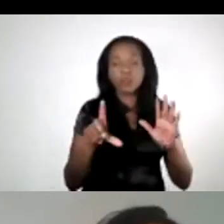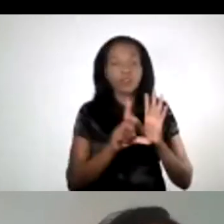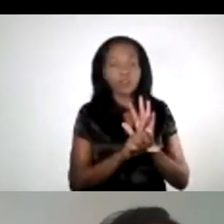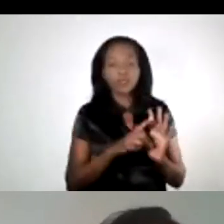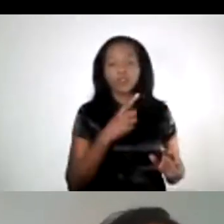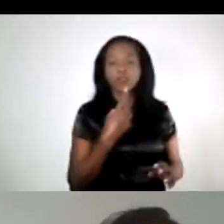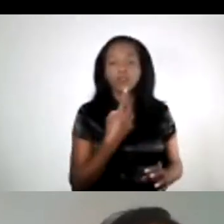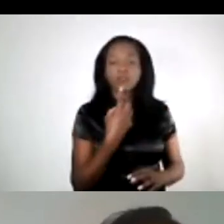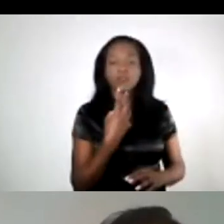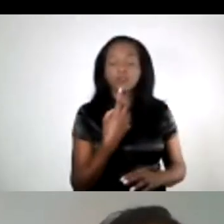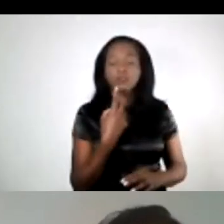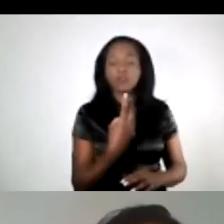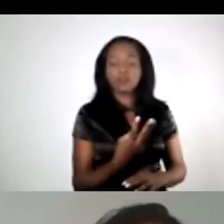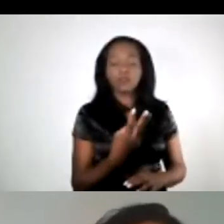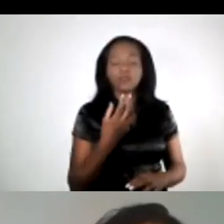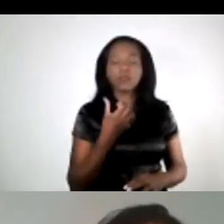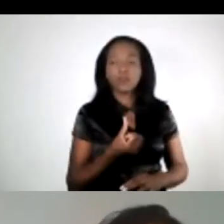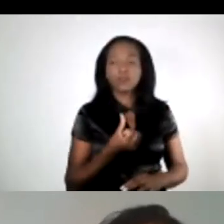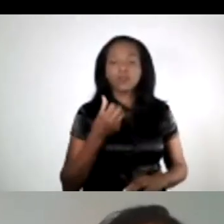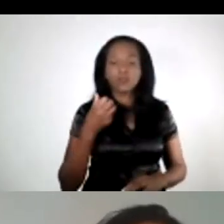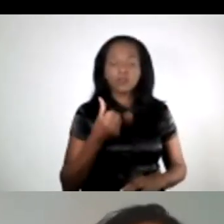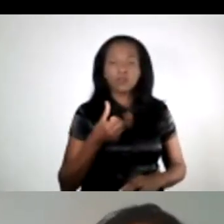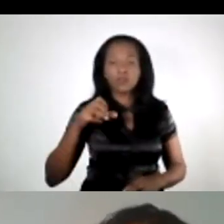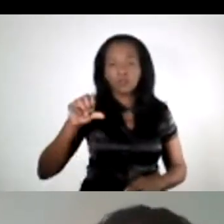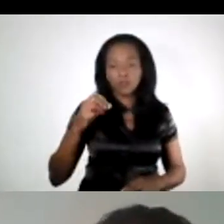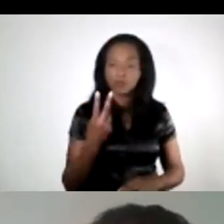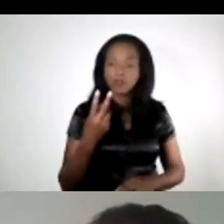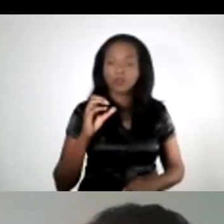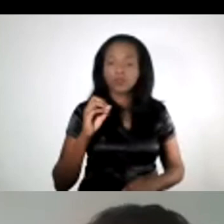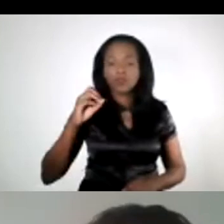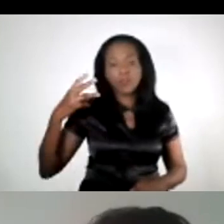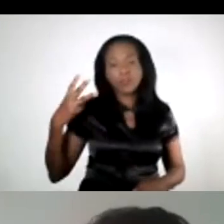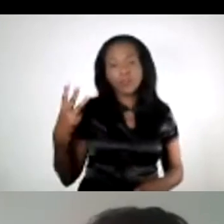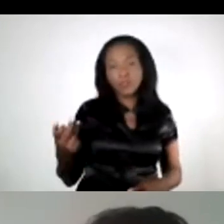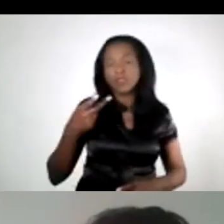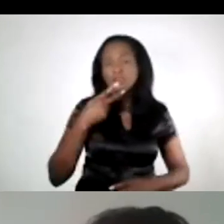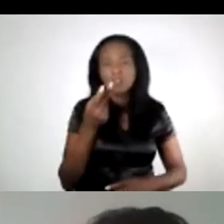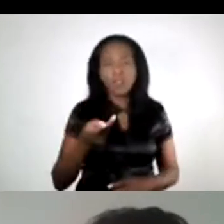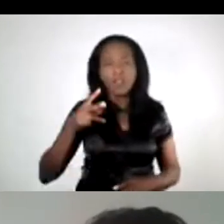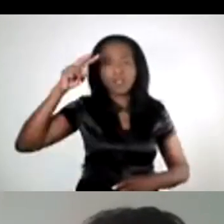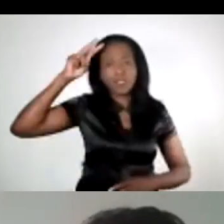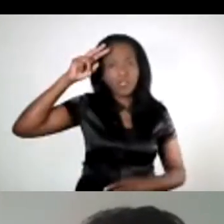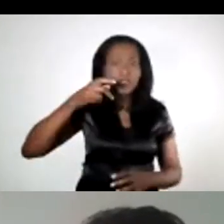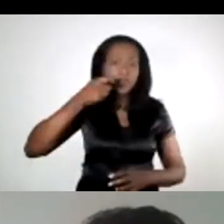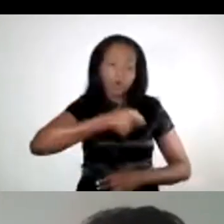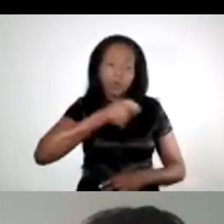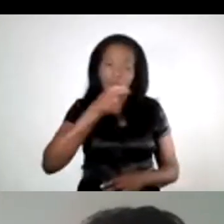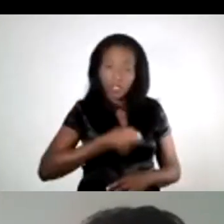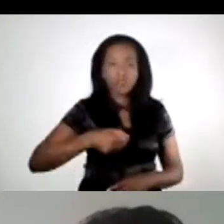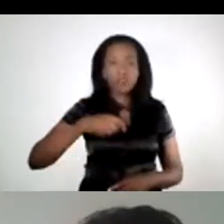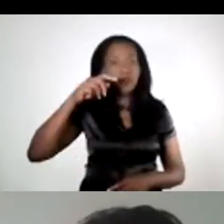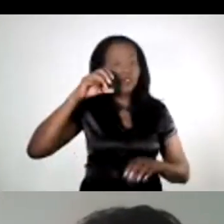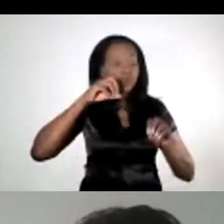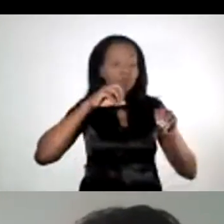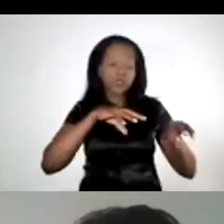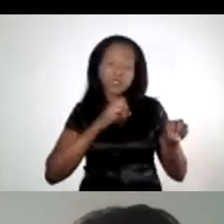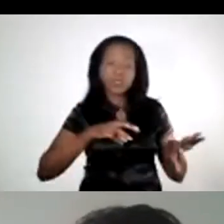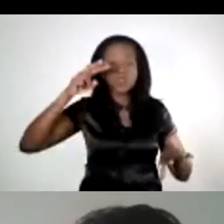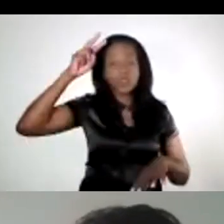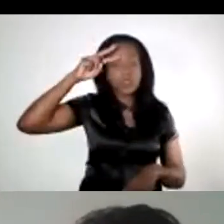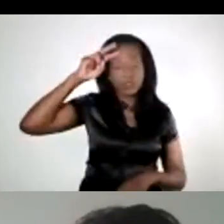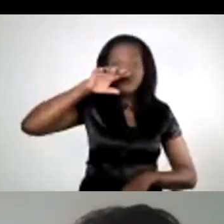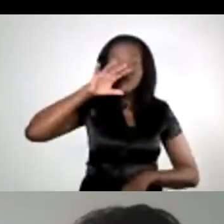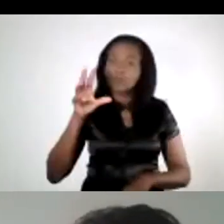de 2003, né, que traz a obrigatoriedade do ensino da história da África, né, e dos afro-brasileiros, e também no bojo da